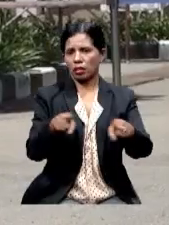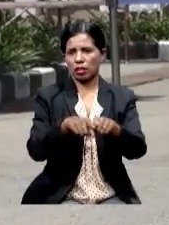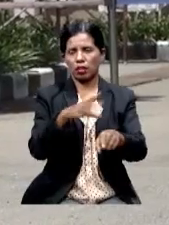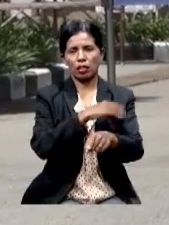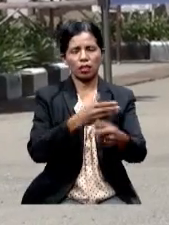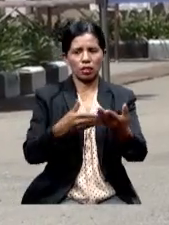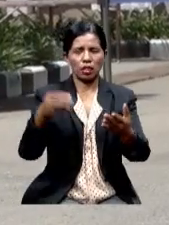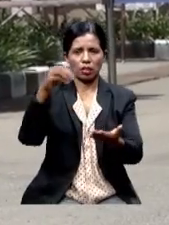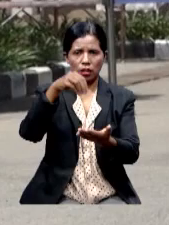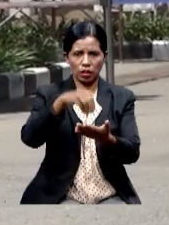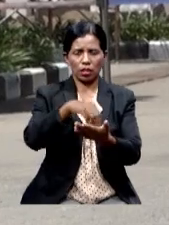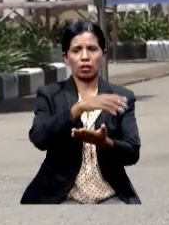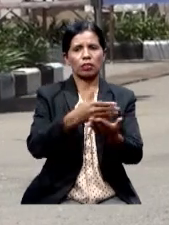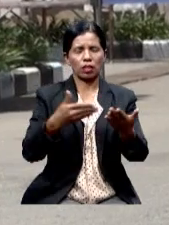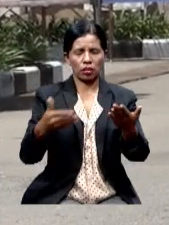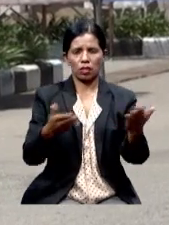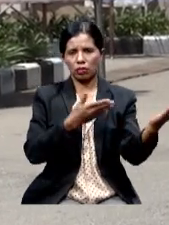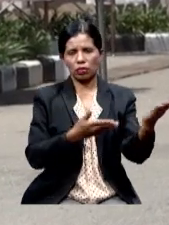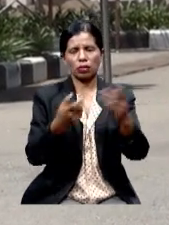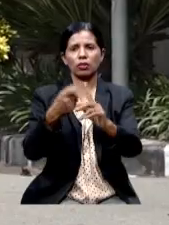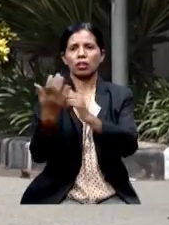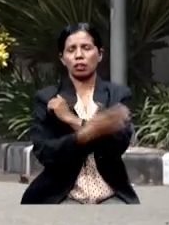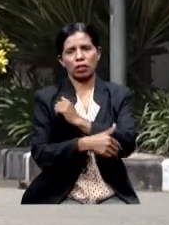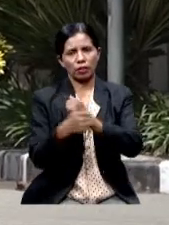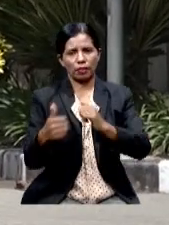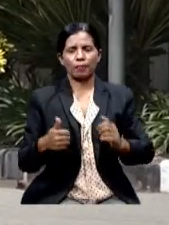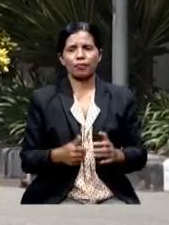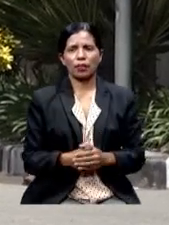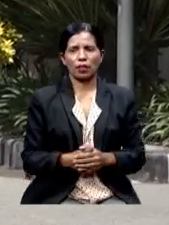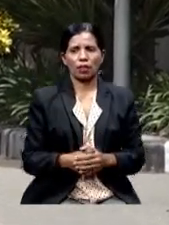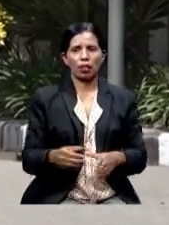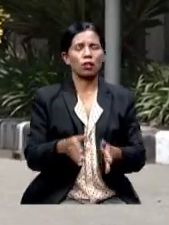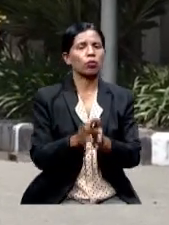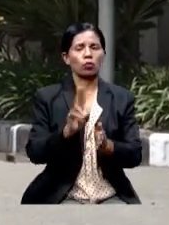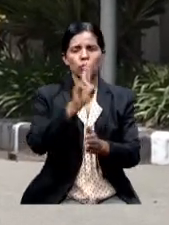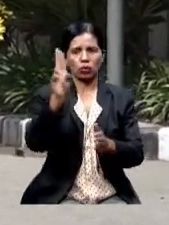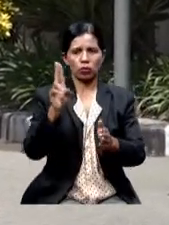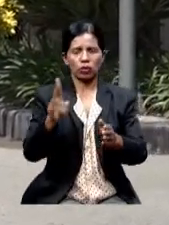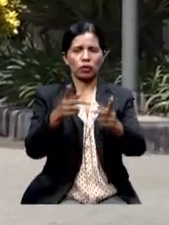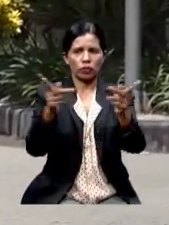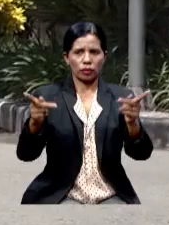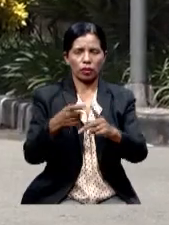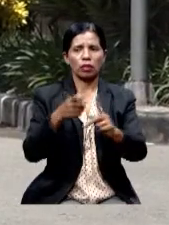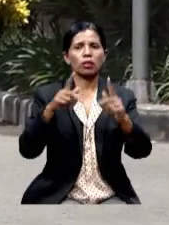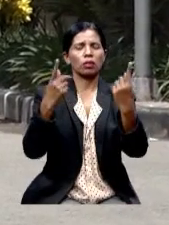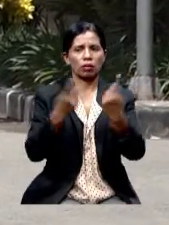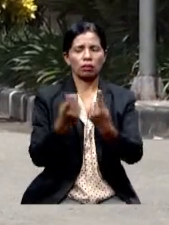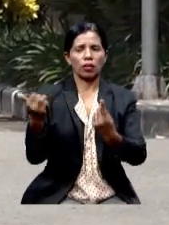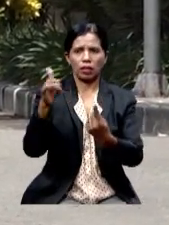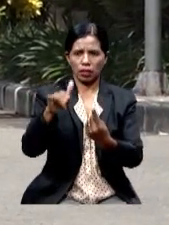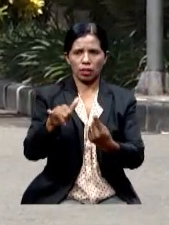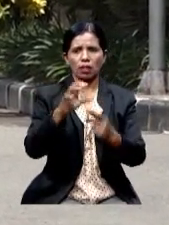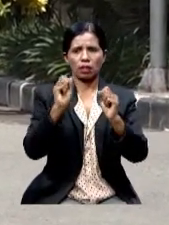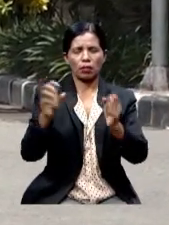armazém a total produto importação sira. Hono ne, quarentena utiliza deit armazém o si companhia siranian e